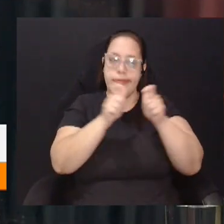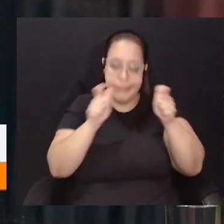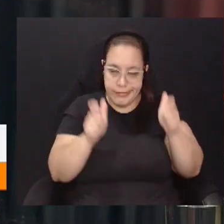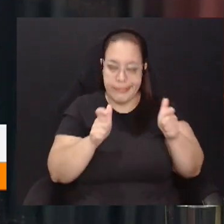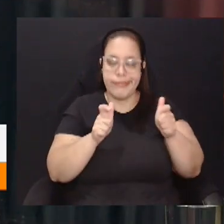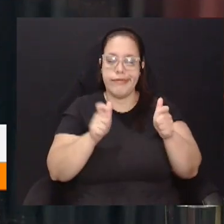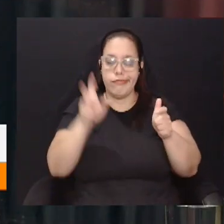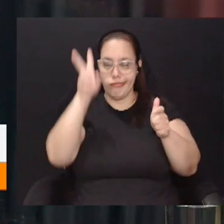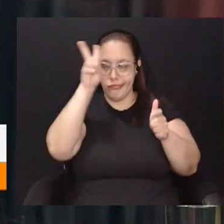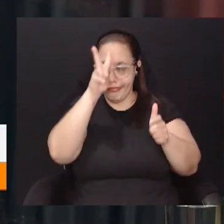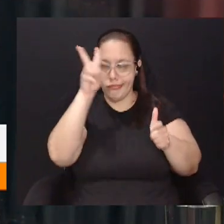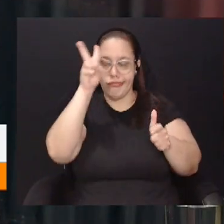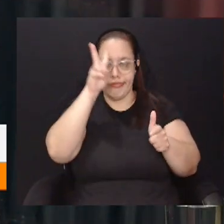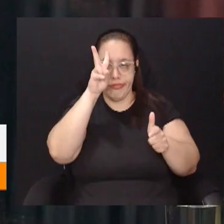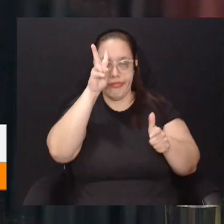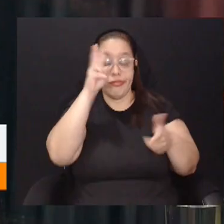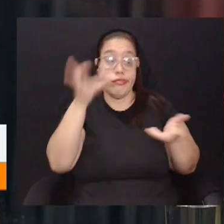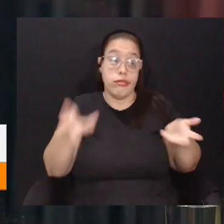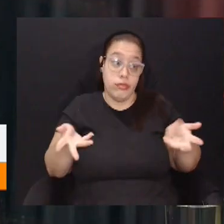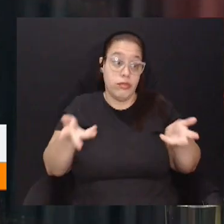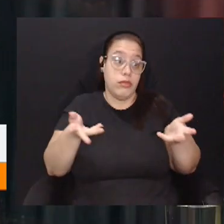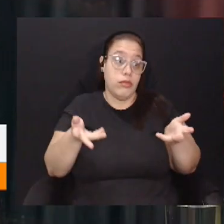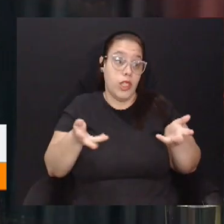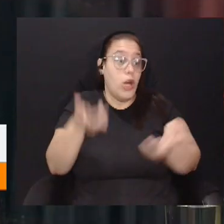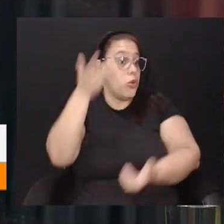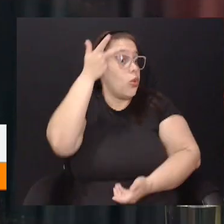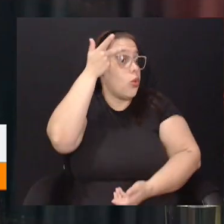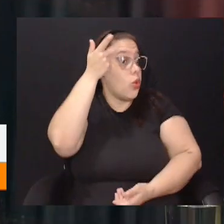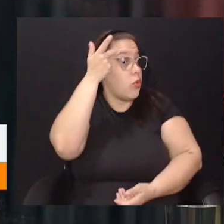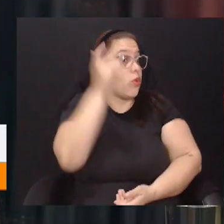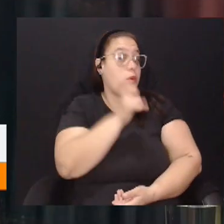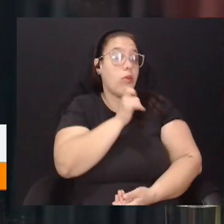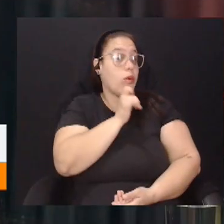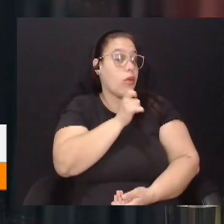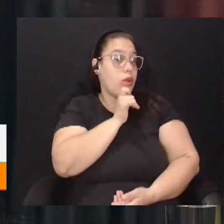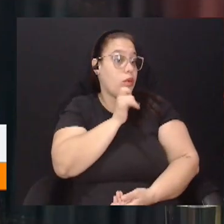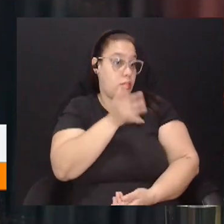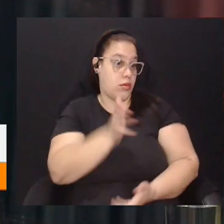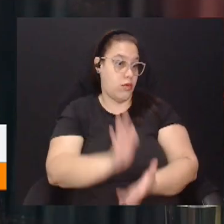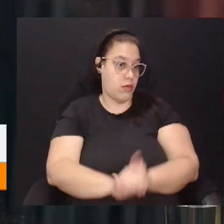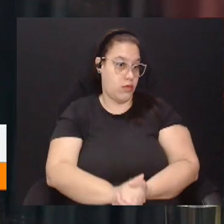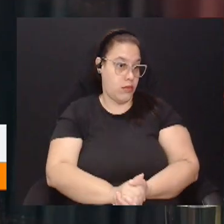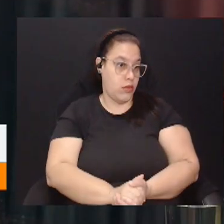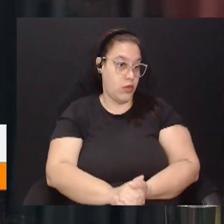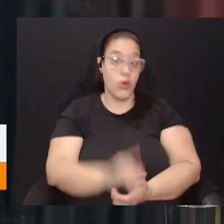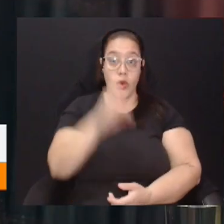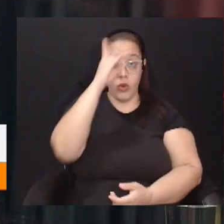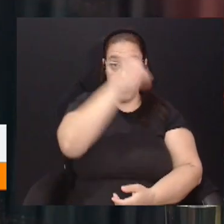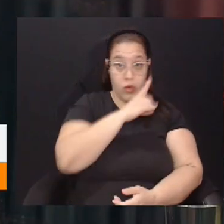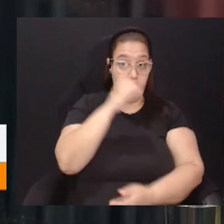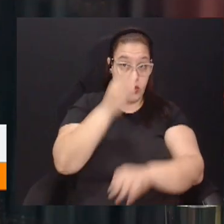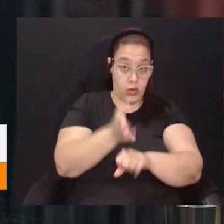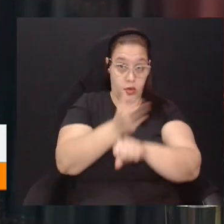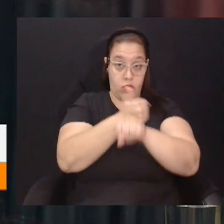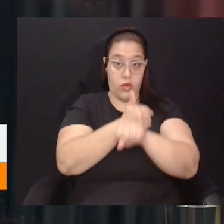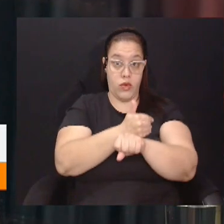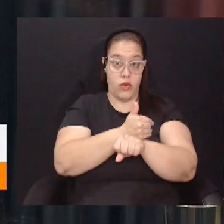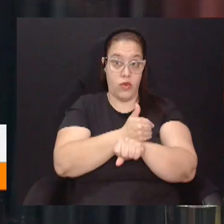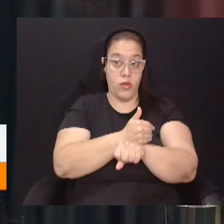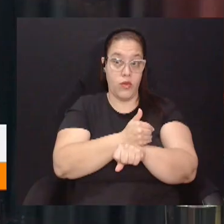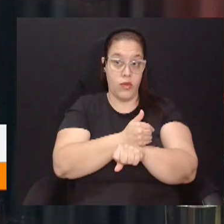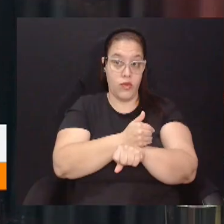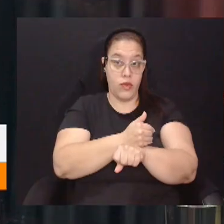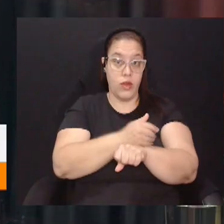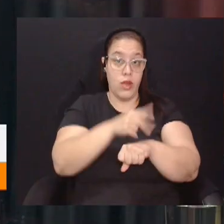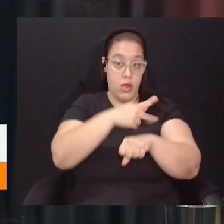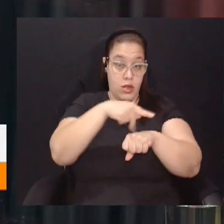tradição. Então, é muito comum, por exemplo, você, no domingo que antecede a Páscoa, que é o